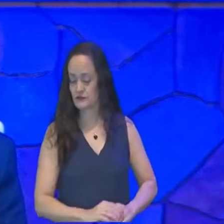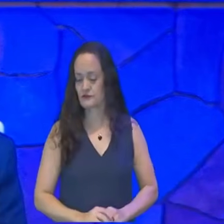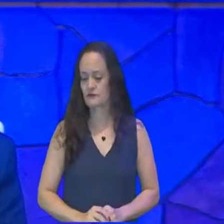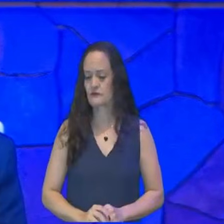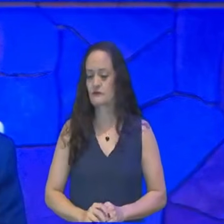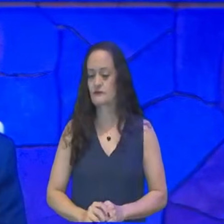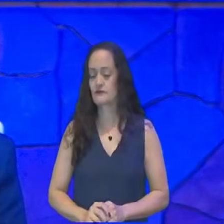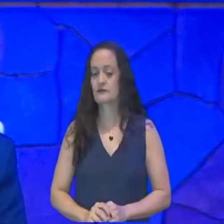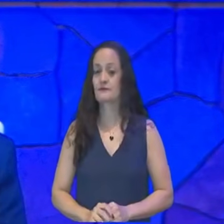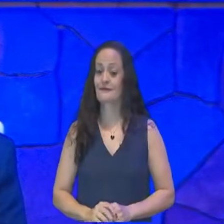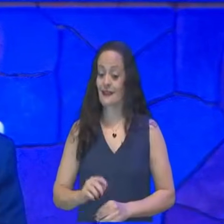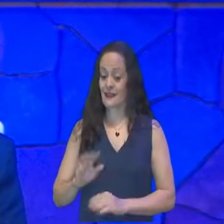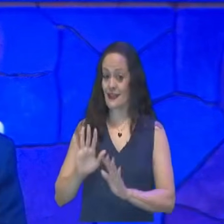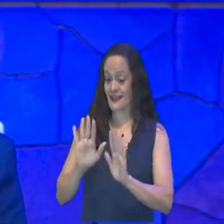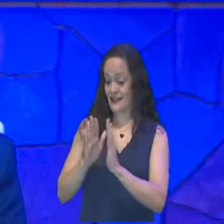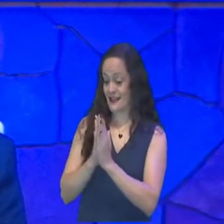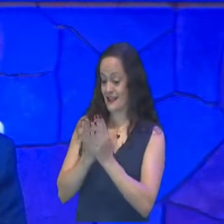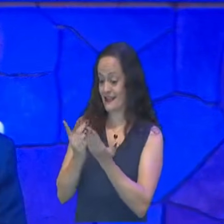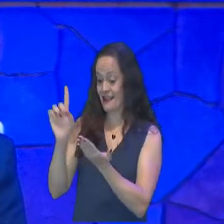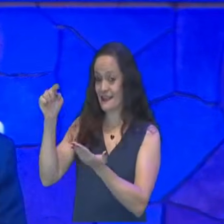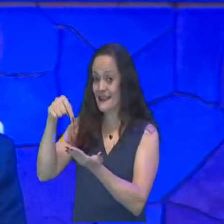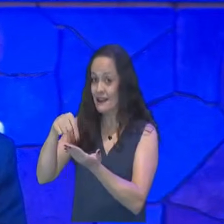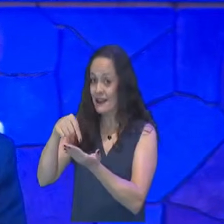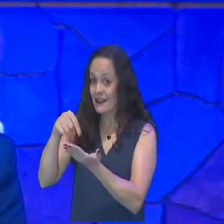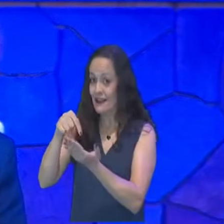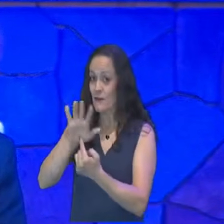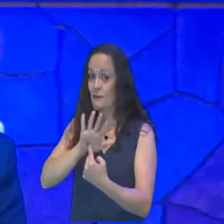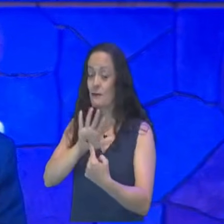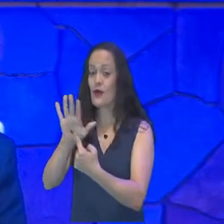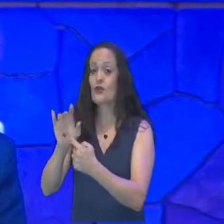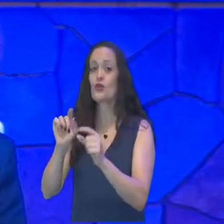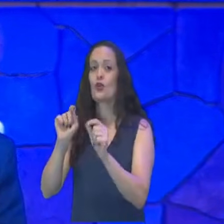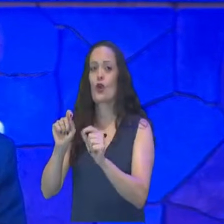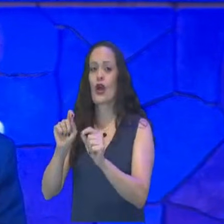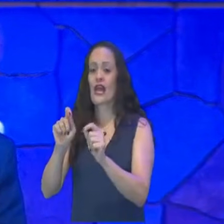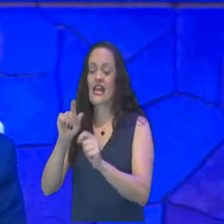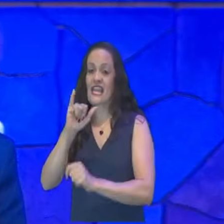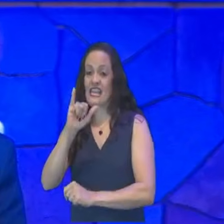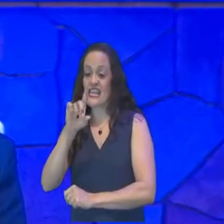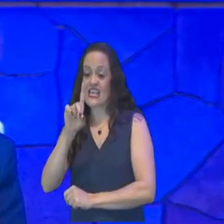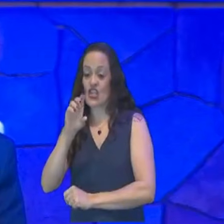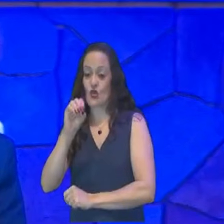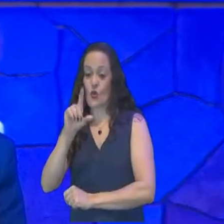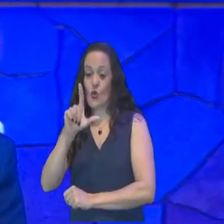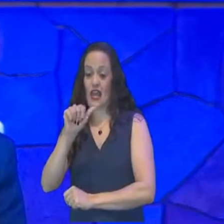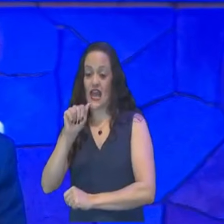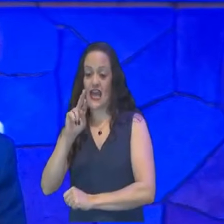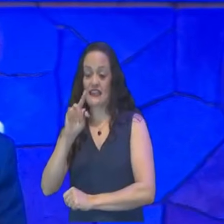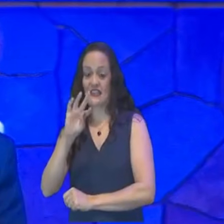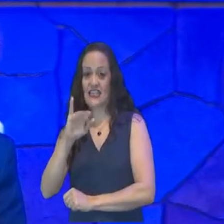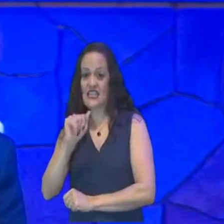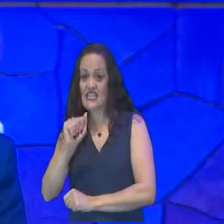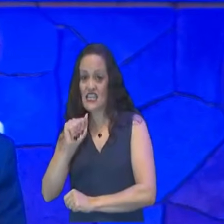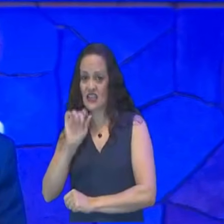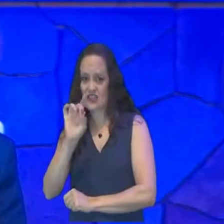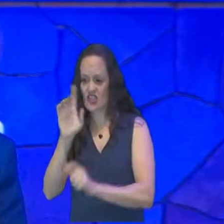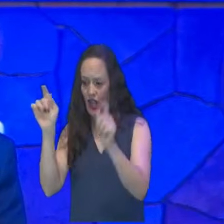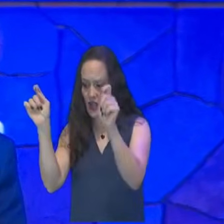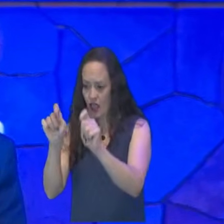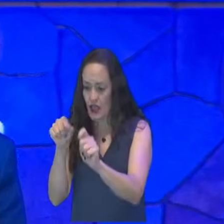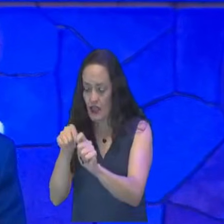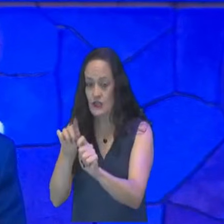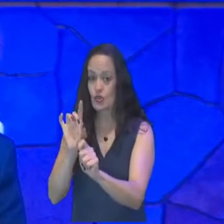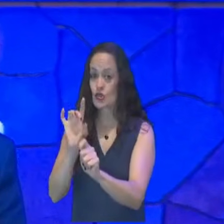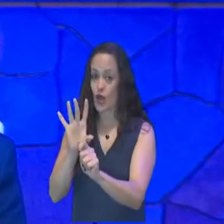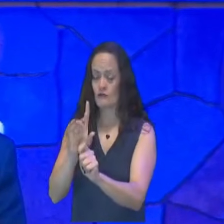No entanto, as Escrituras, elas nos revelam que a idolatria, ela é muito mais profunda do que